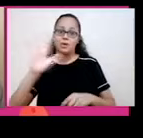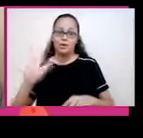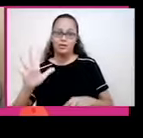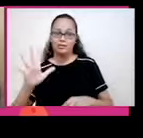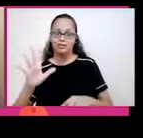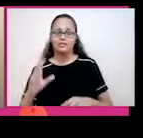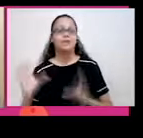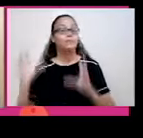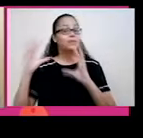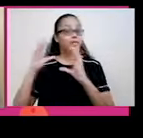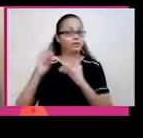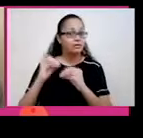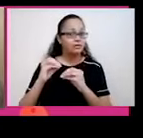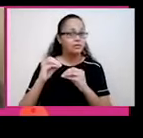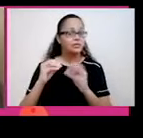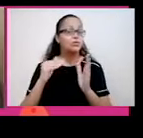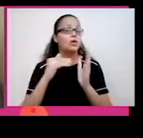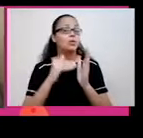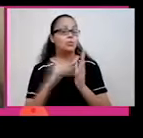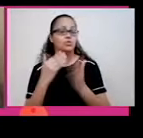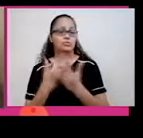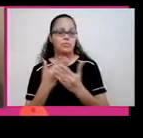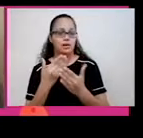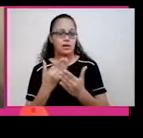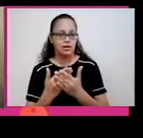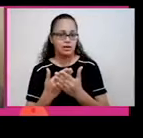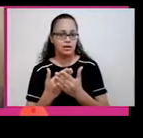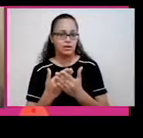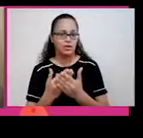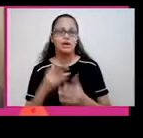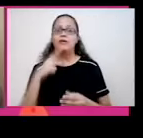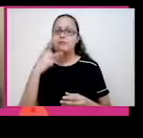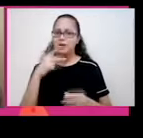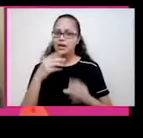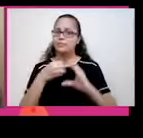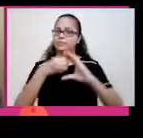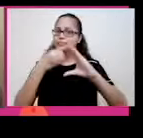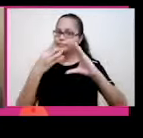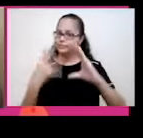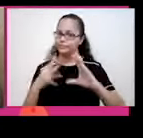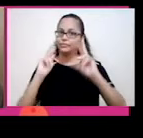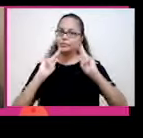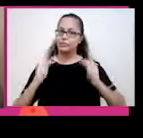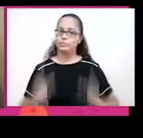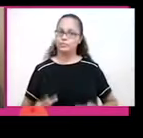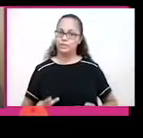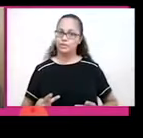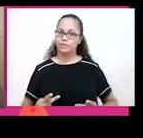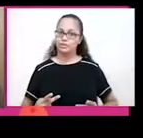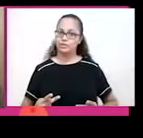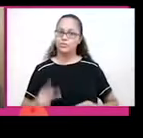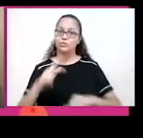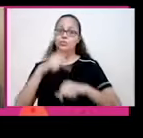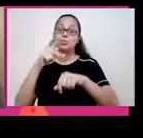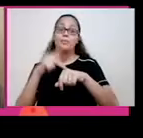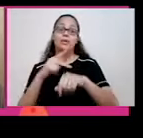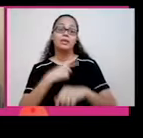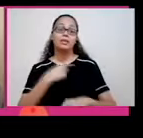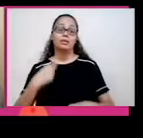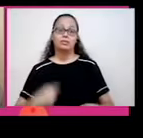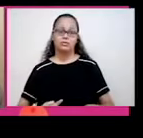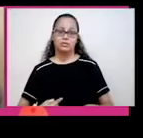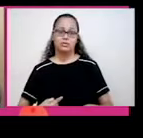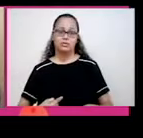Revisão da última aula. De maneira bem breve e sucinta, nós falamos dos aspectos humanos da China na última